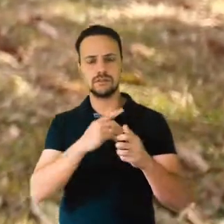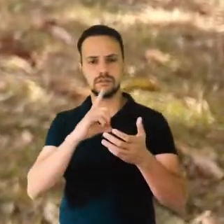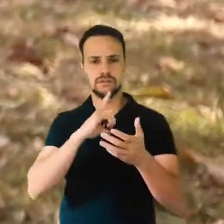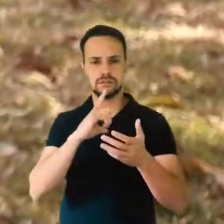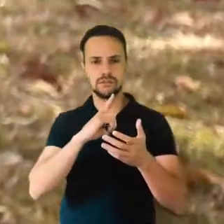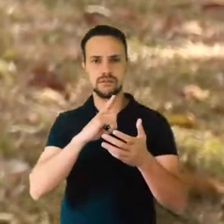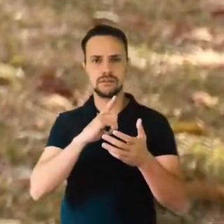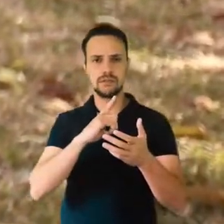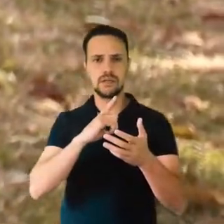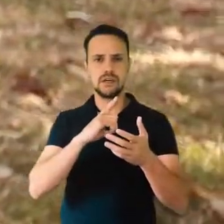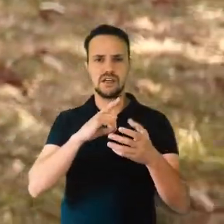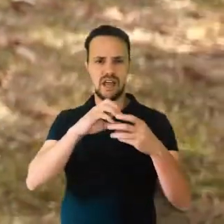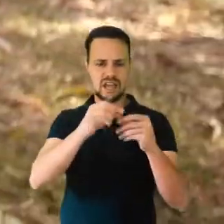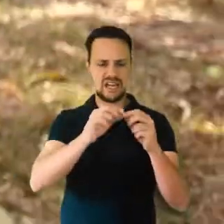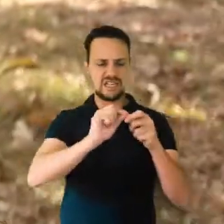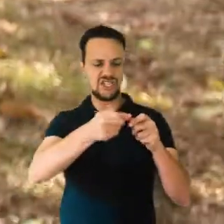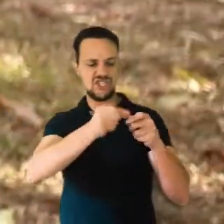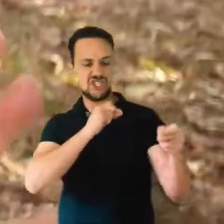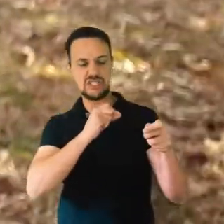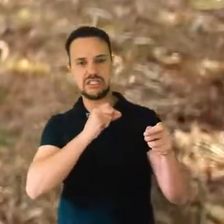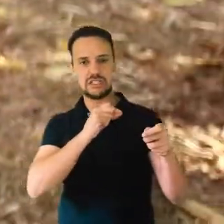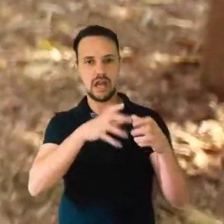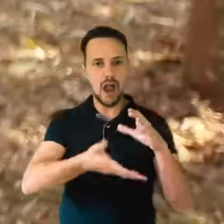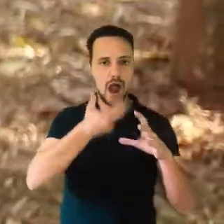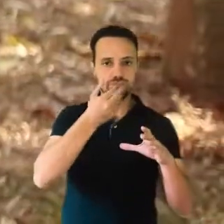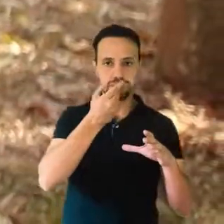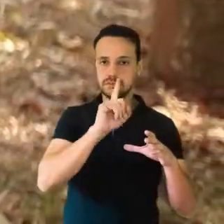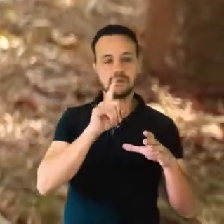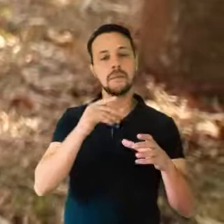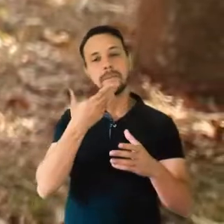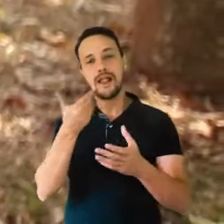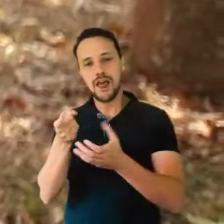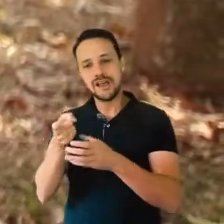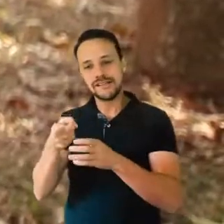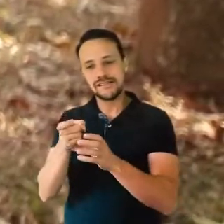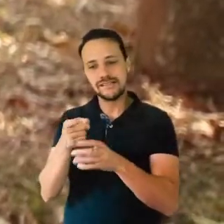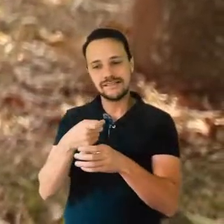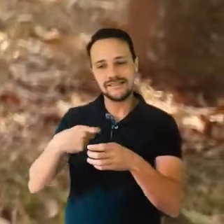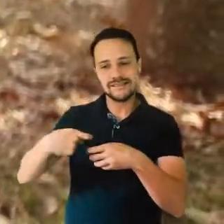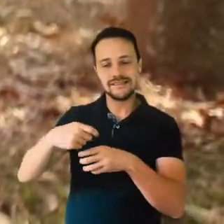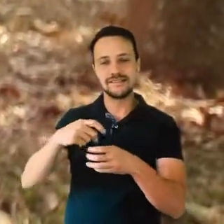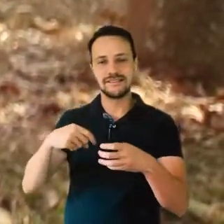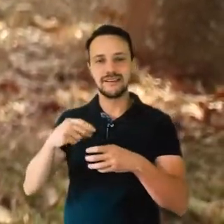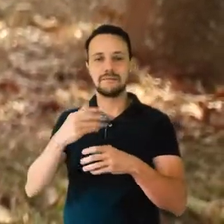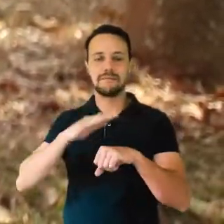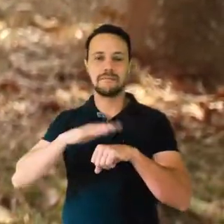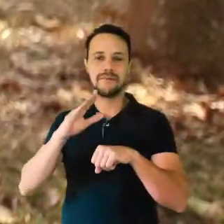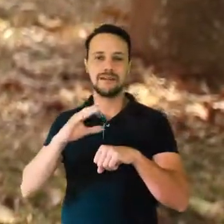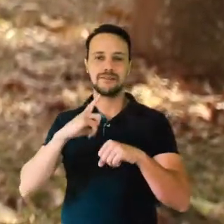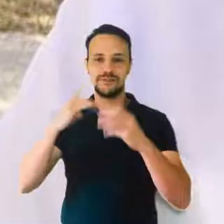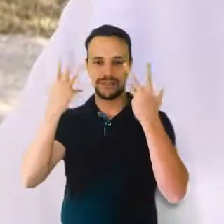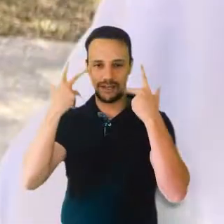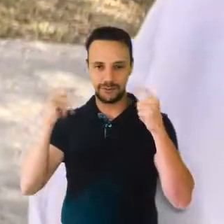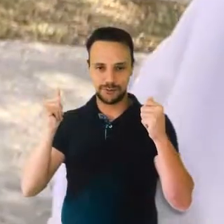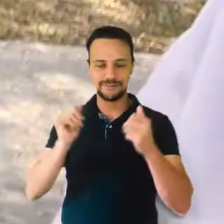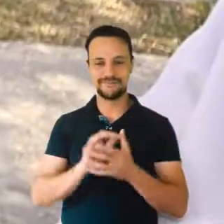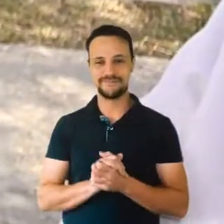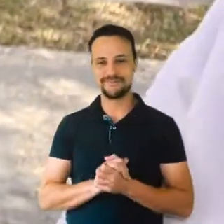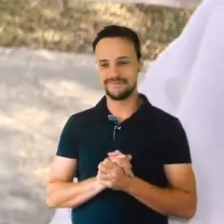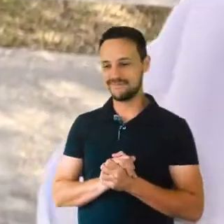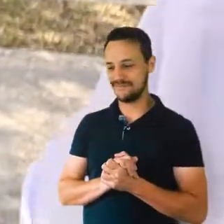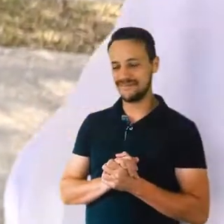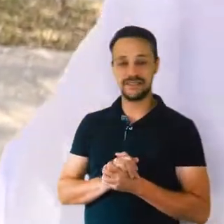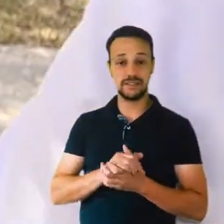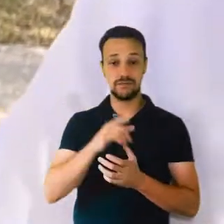desembale menos e descasque mais. Eu acho que é para começar, é isso aí. Esse é o meu recado. Você pode